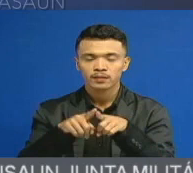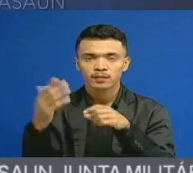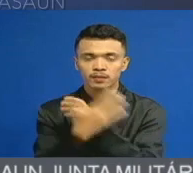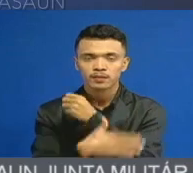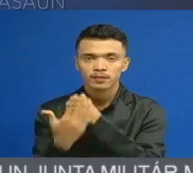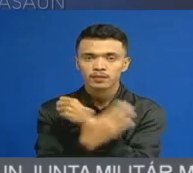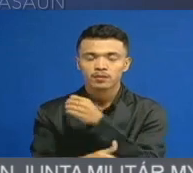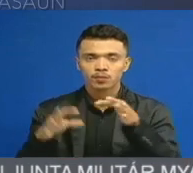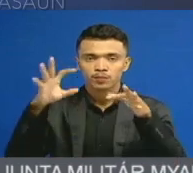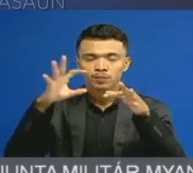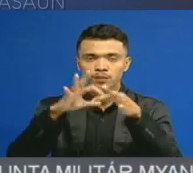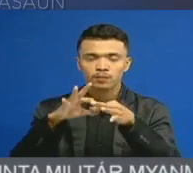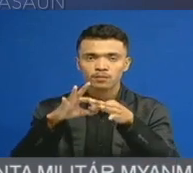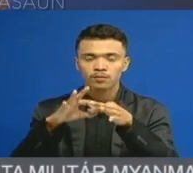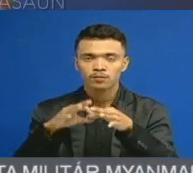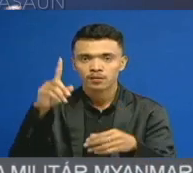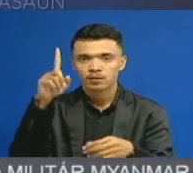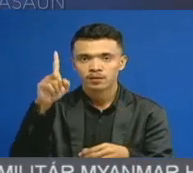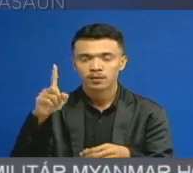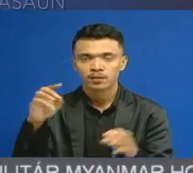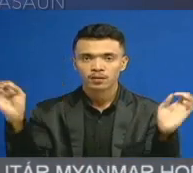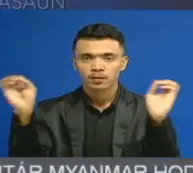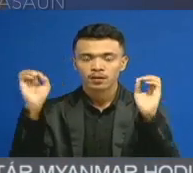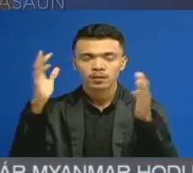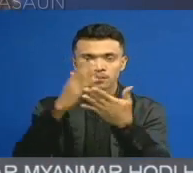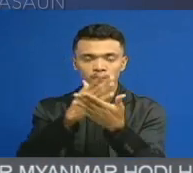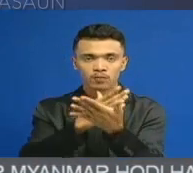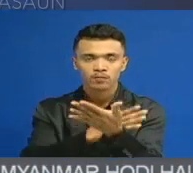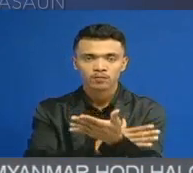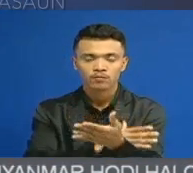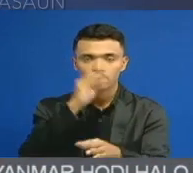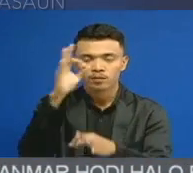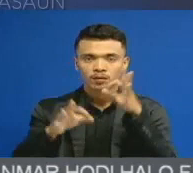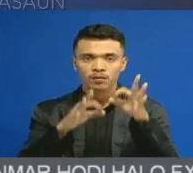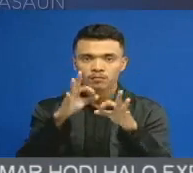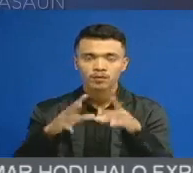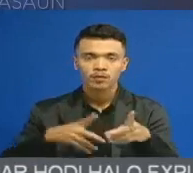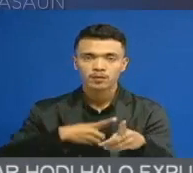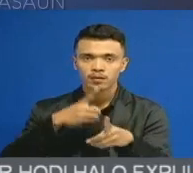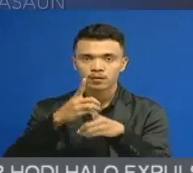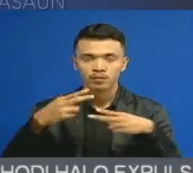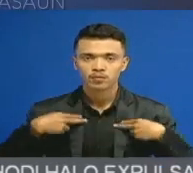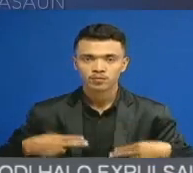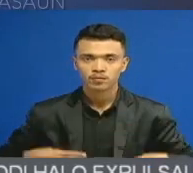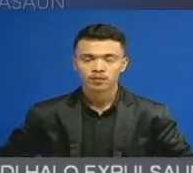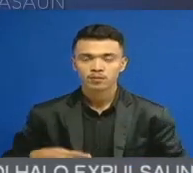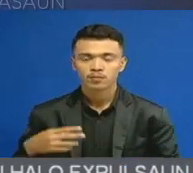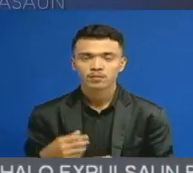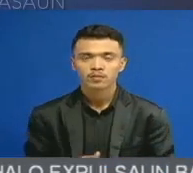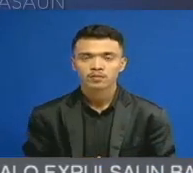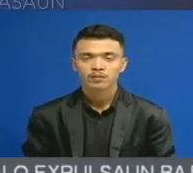membro, ida, la promove, la garante direitos humanos, a ita colhe em termos de.